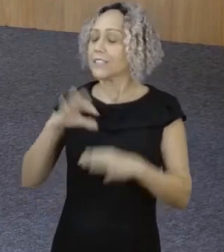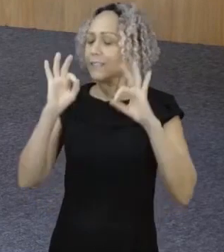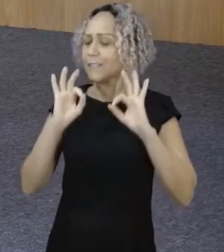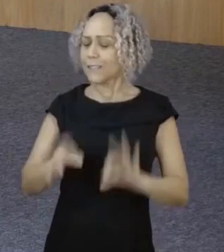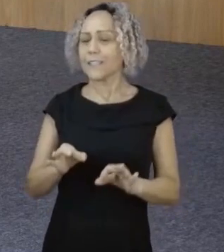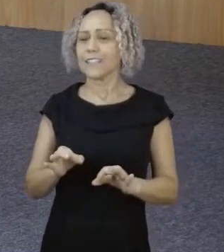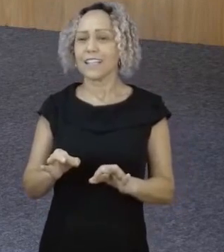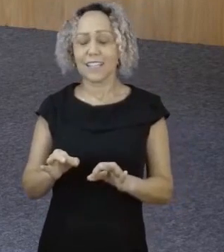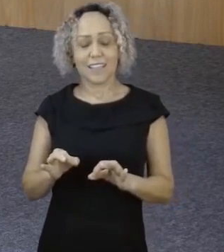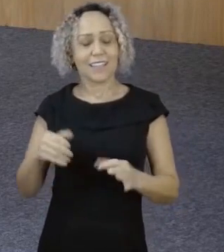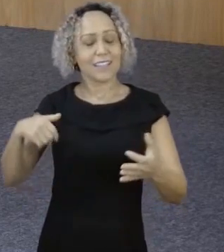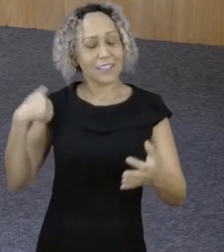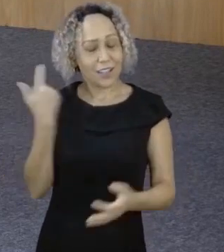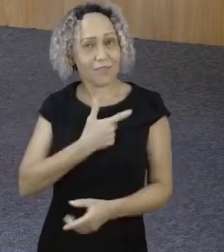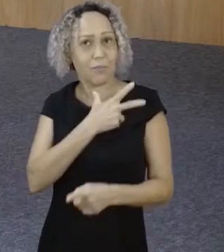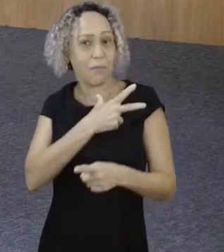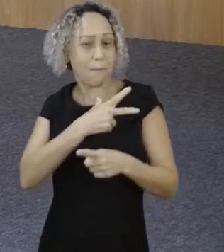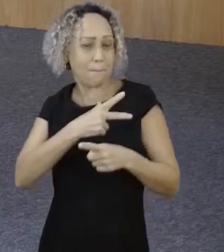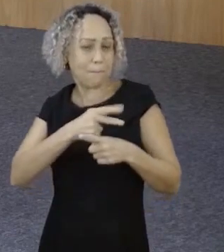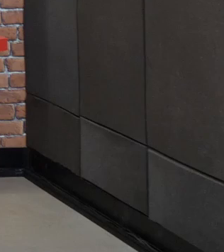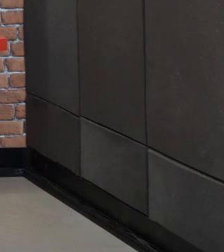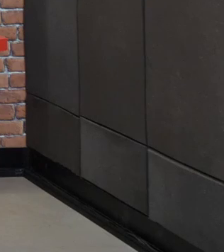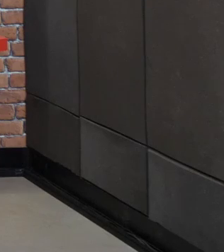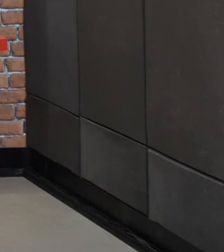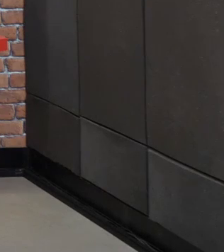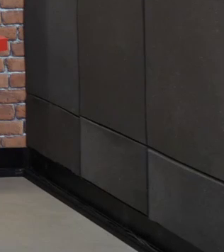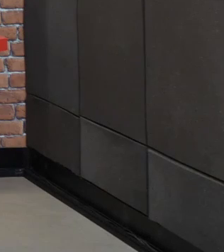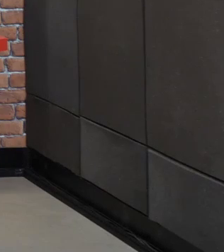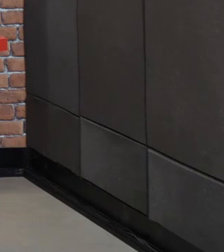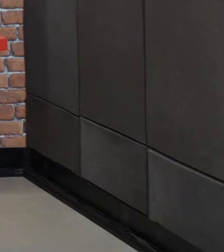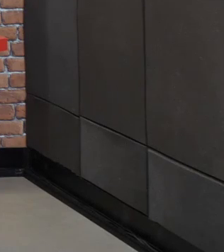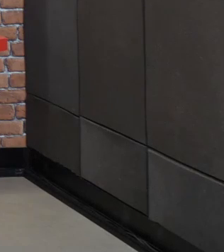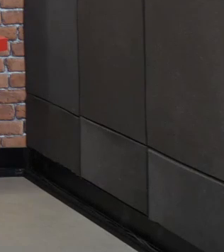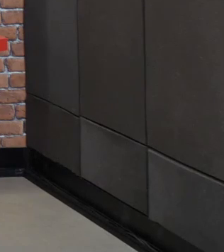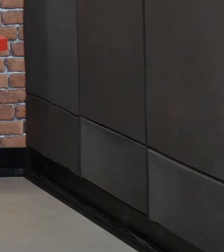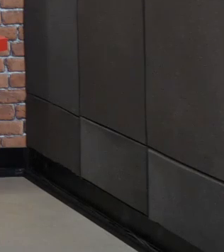grande ano aí de muitas vitórias para nós do PT no Brasil inteiro.